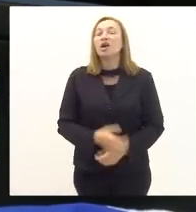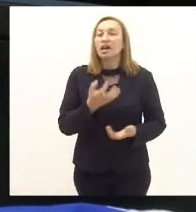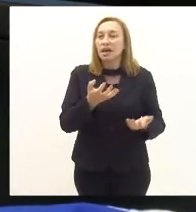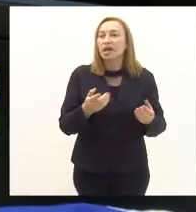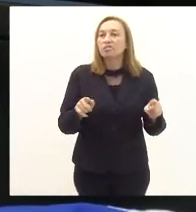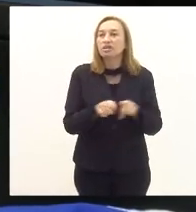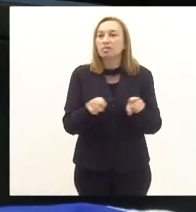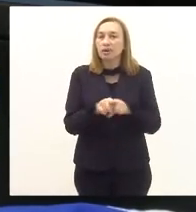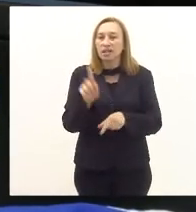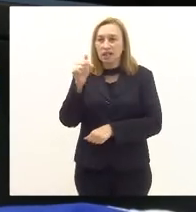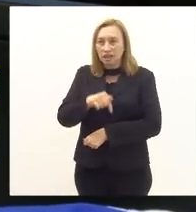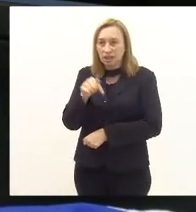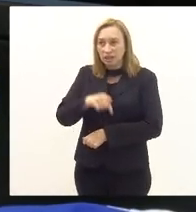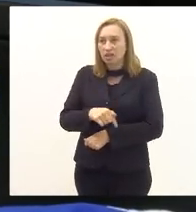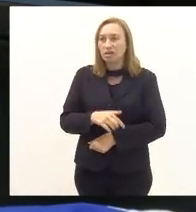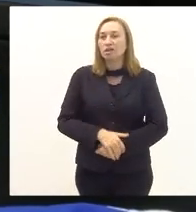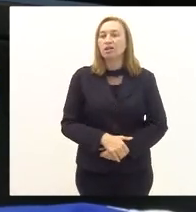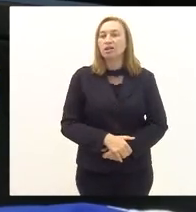aqui também